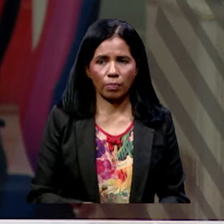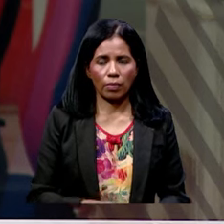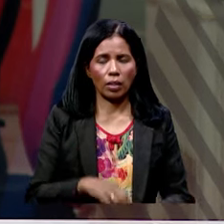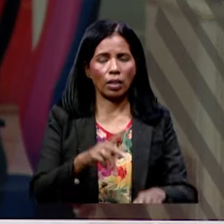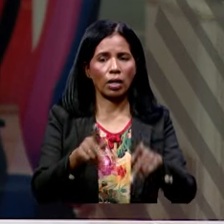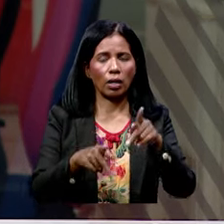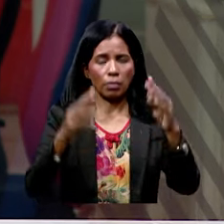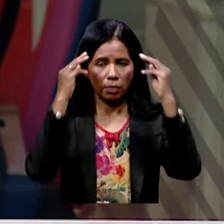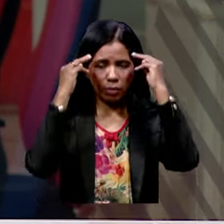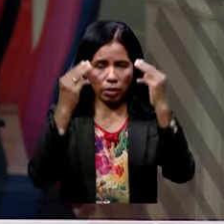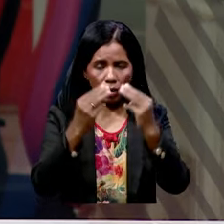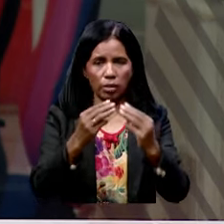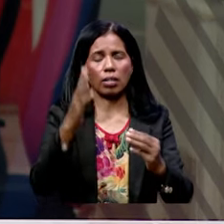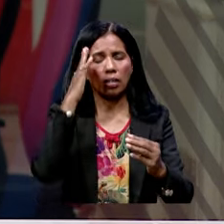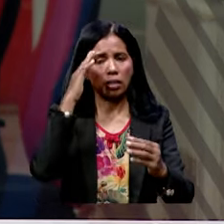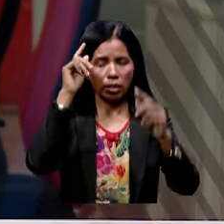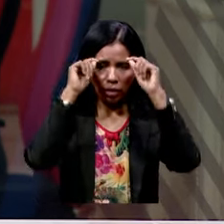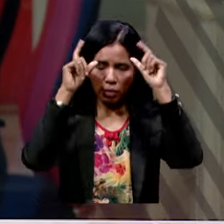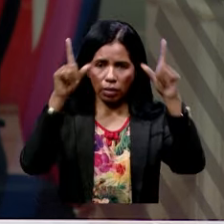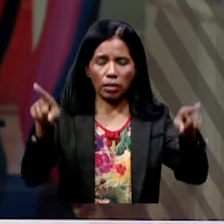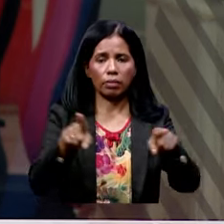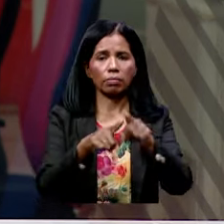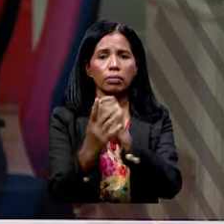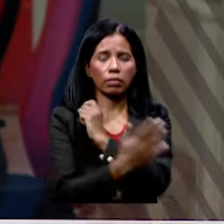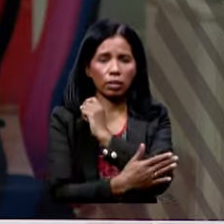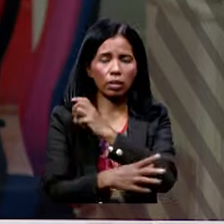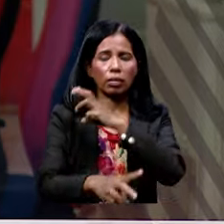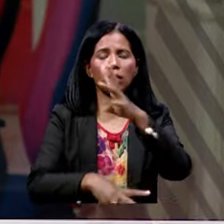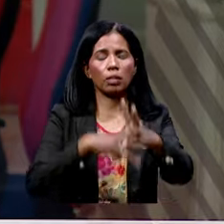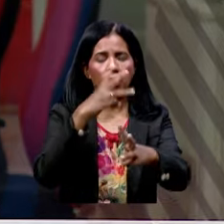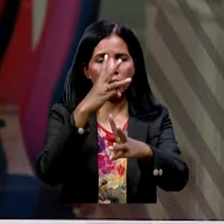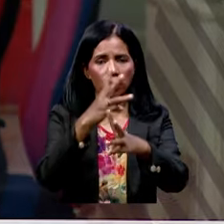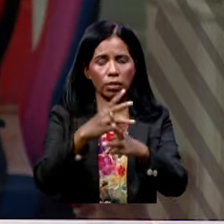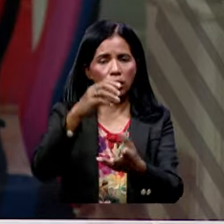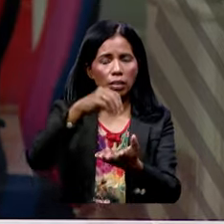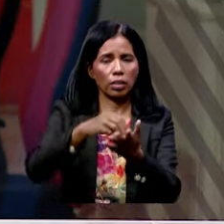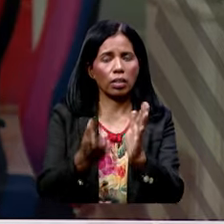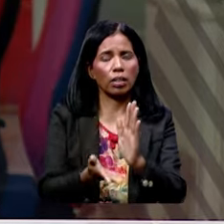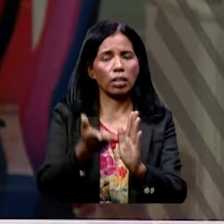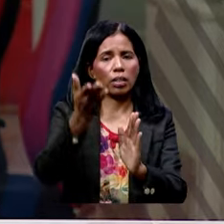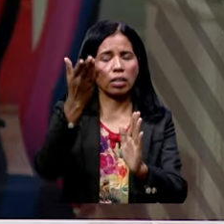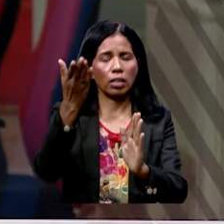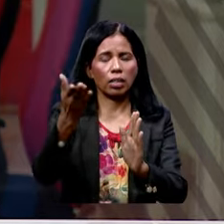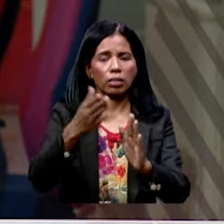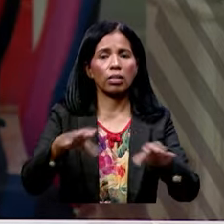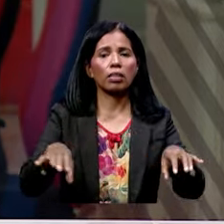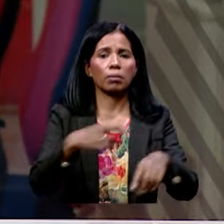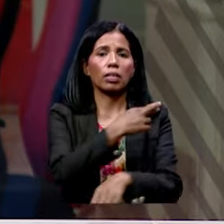Comunidade muçulmana considera Timor-Leste é um país e o mundo que tem a tolerância